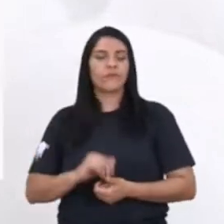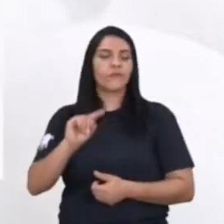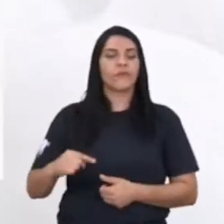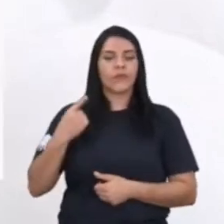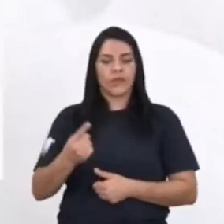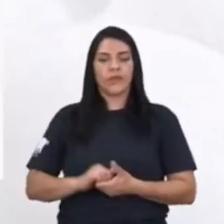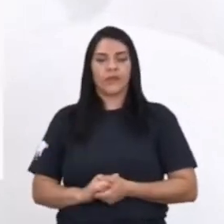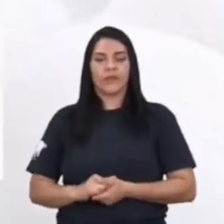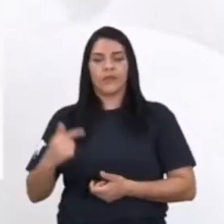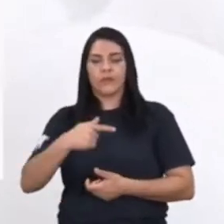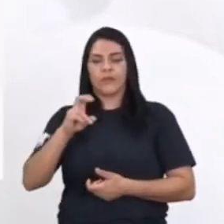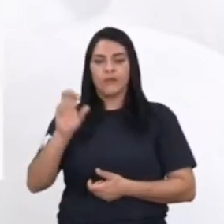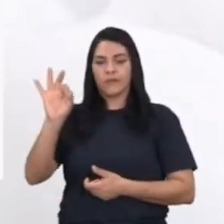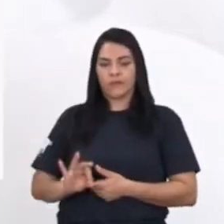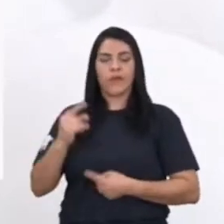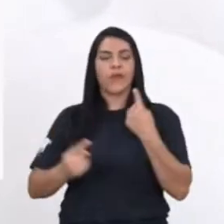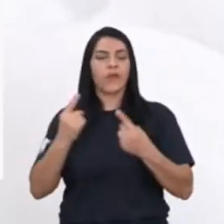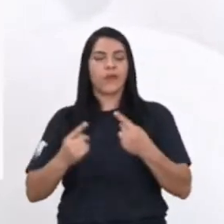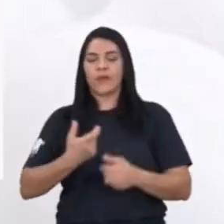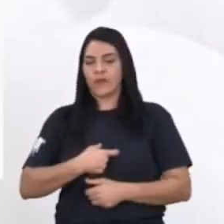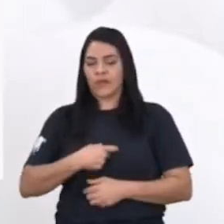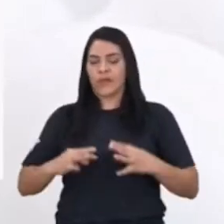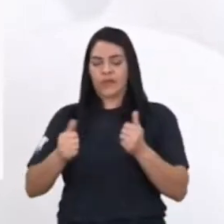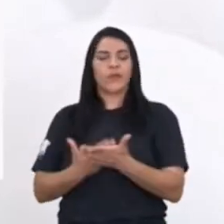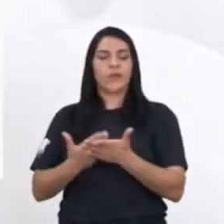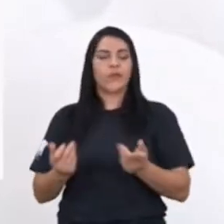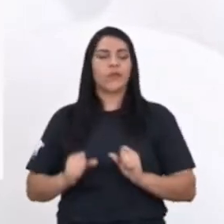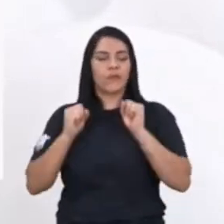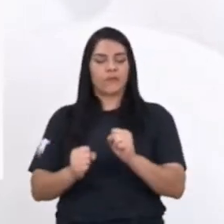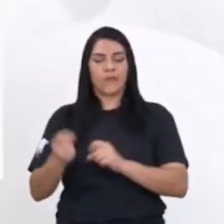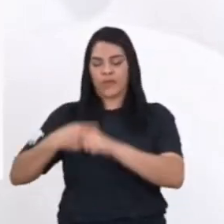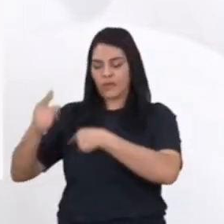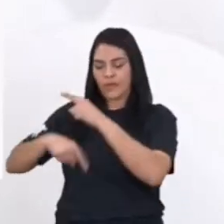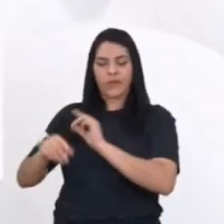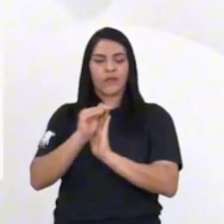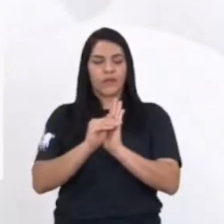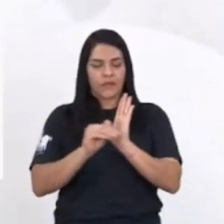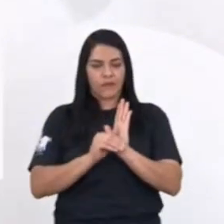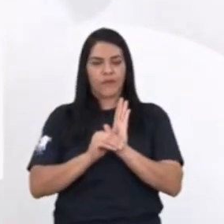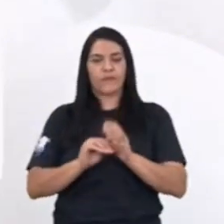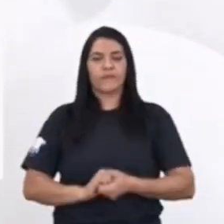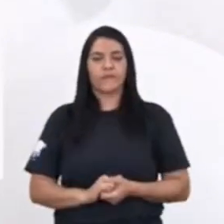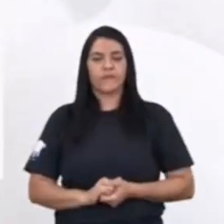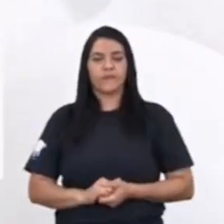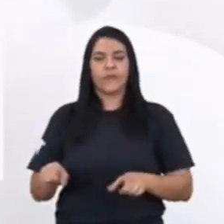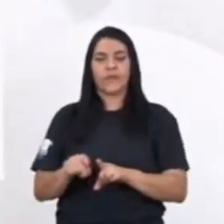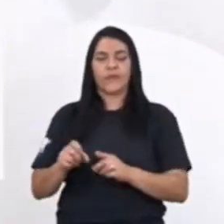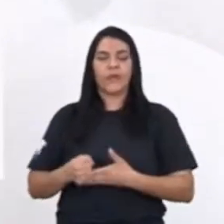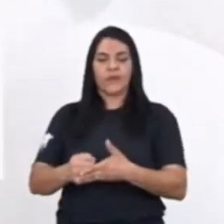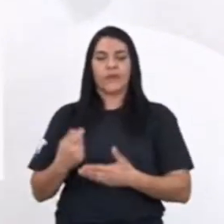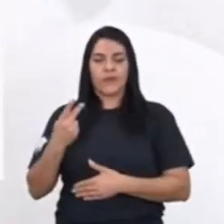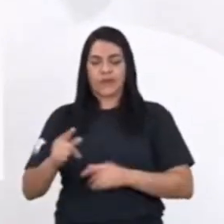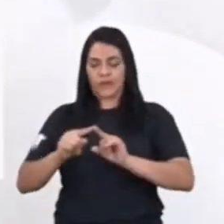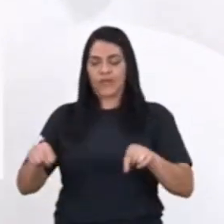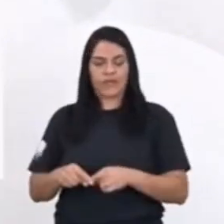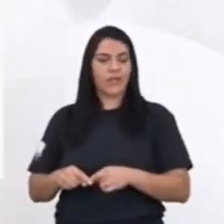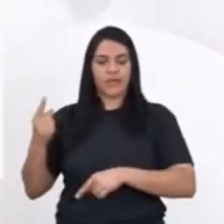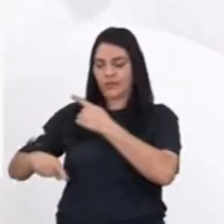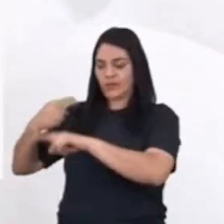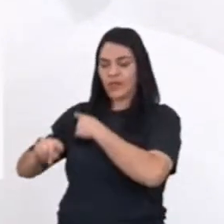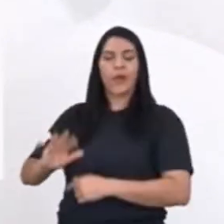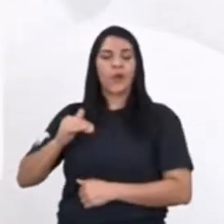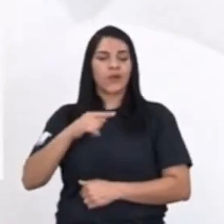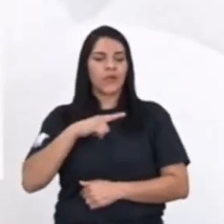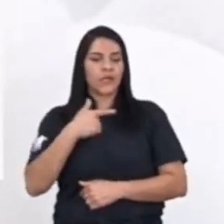depois desse corte de 75%, quais vão ser as medalhas que o estudante vai poder conquistar aqui na Tarefa SP, né, no Tarefa SP, e levar lá para sua sala de conquistas, tá?